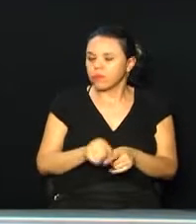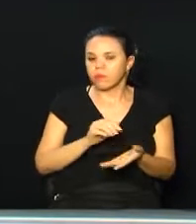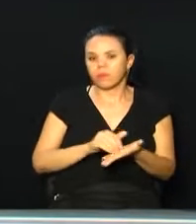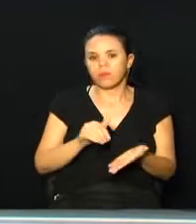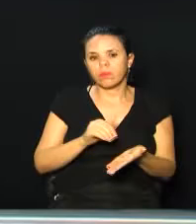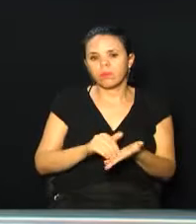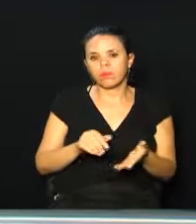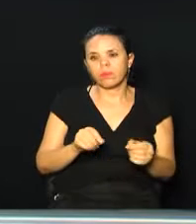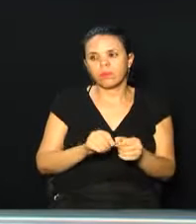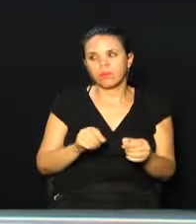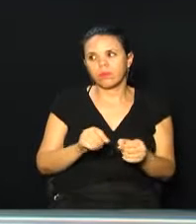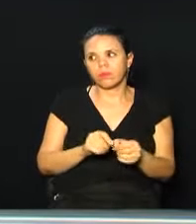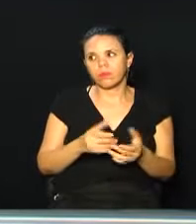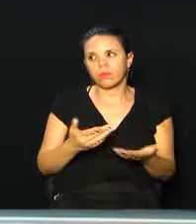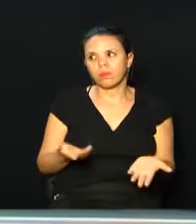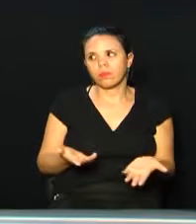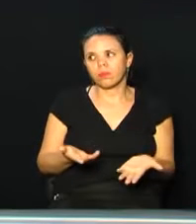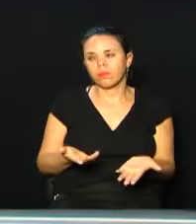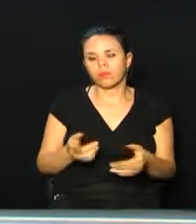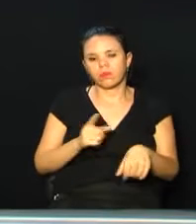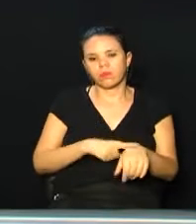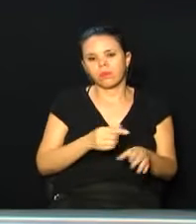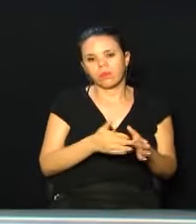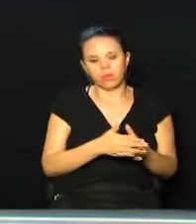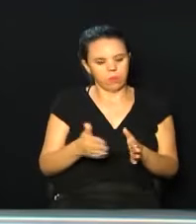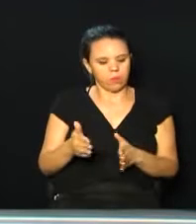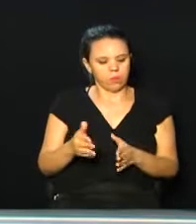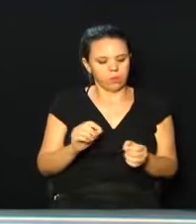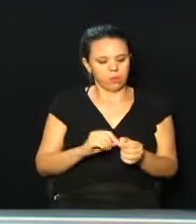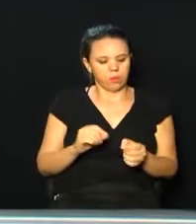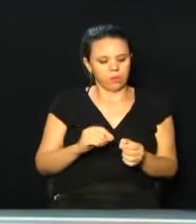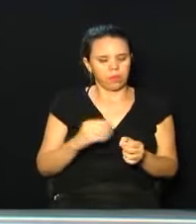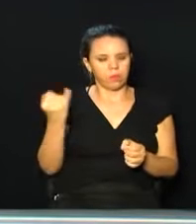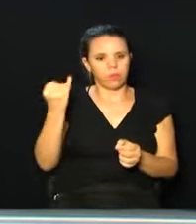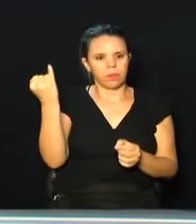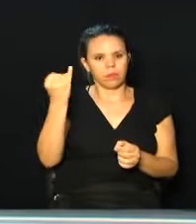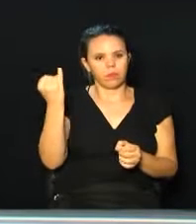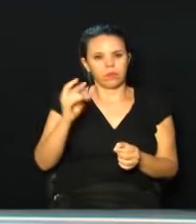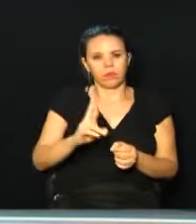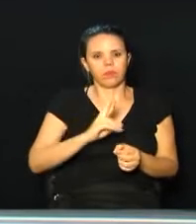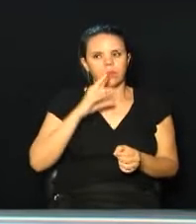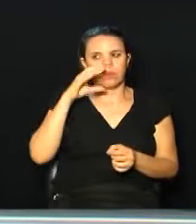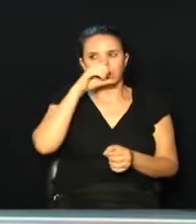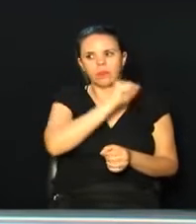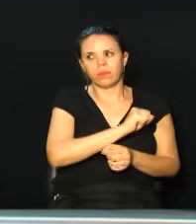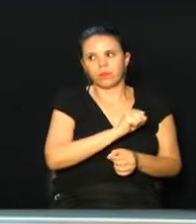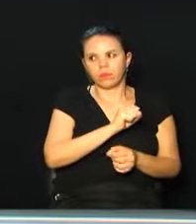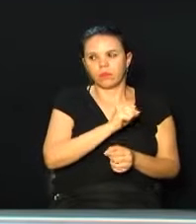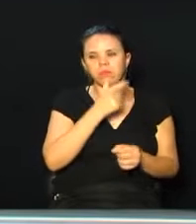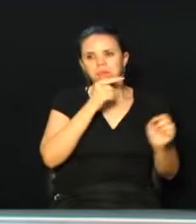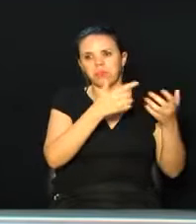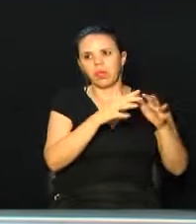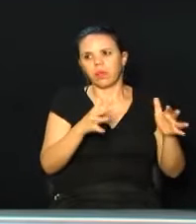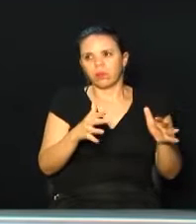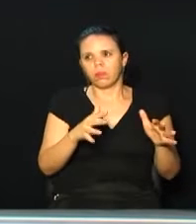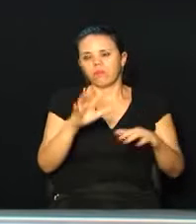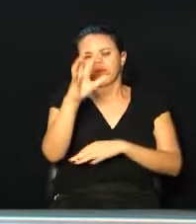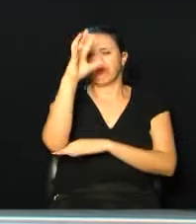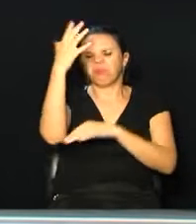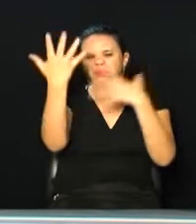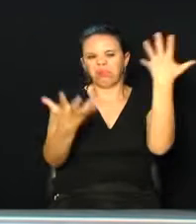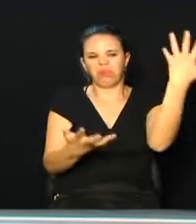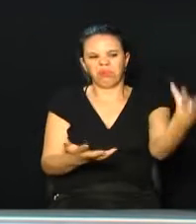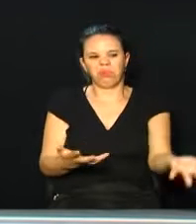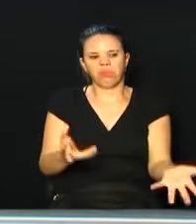serviços públicos, elas, nesse momento, elas se faz muito importante uma resposta rápida. Cai muita árvore também, né, que traz